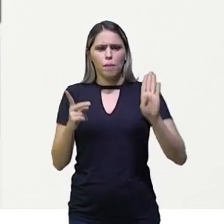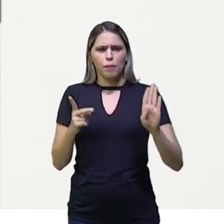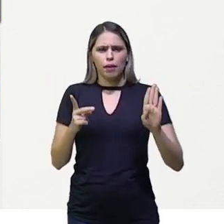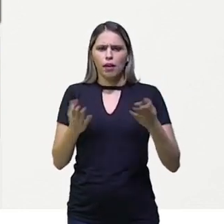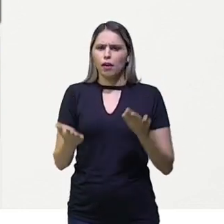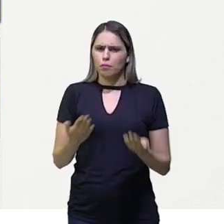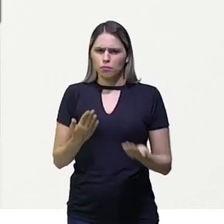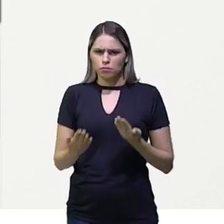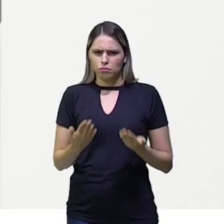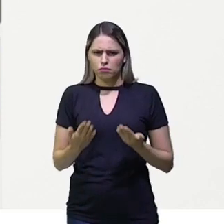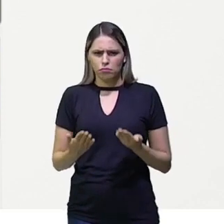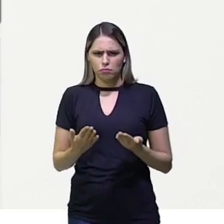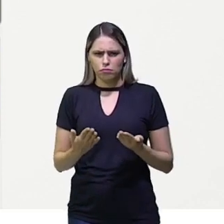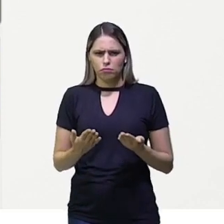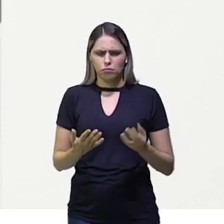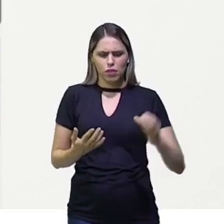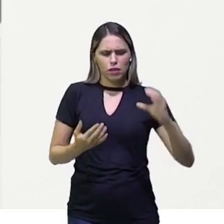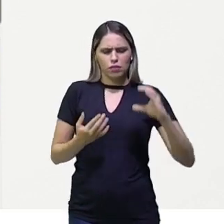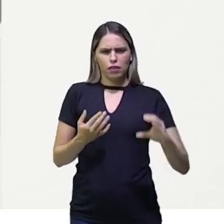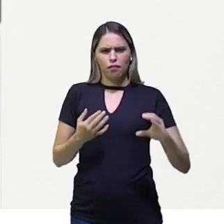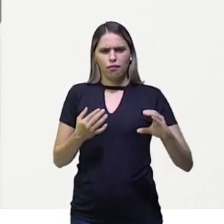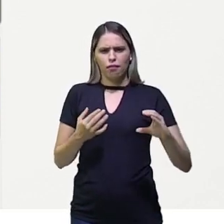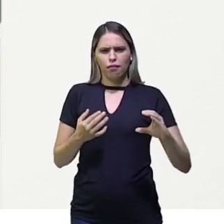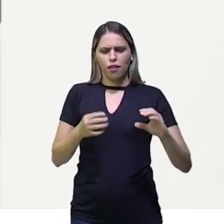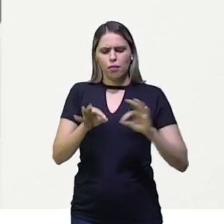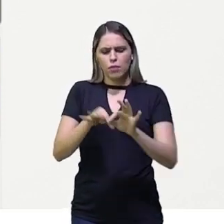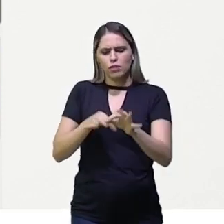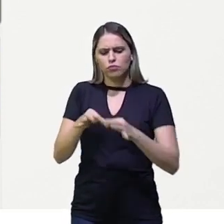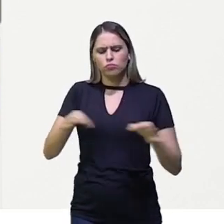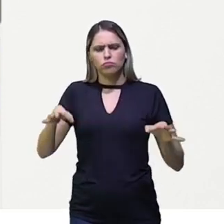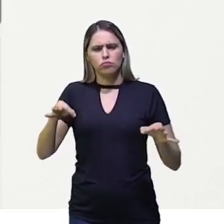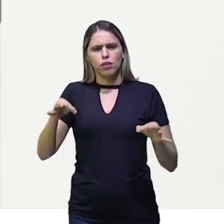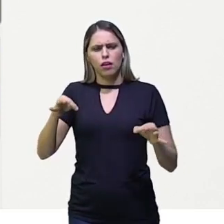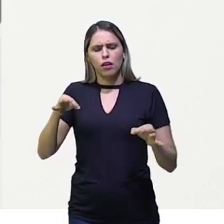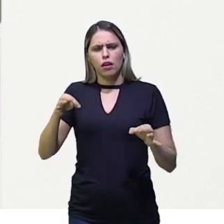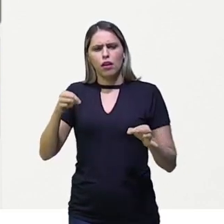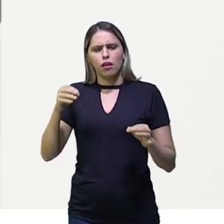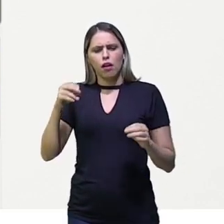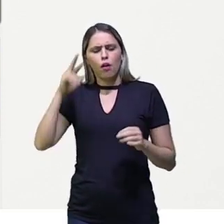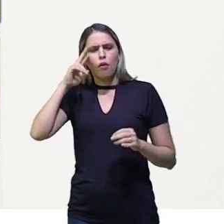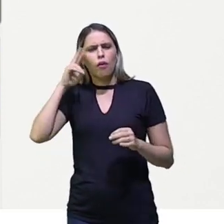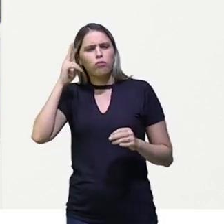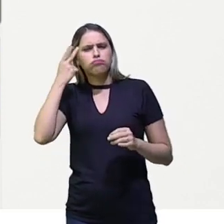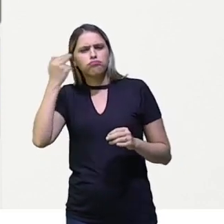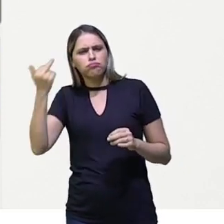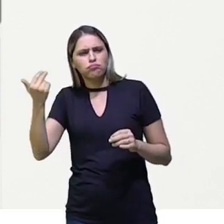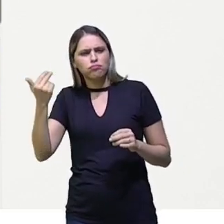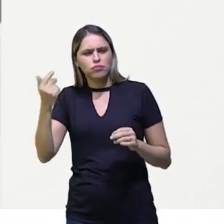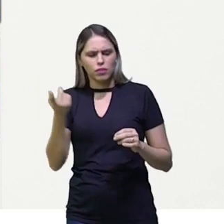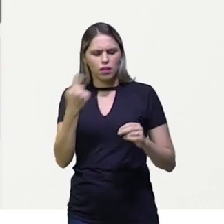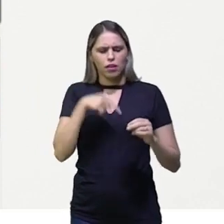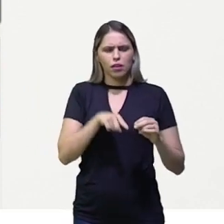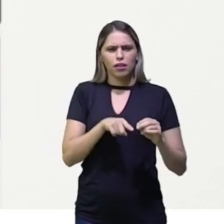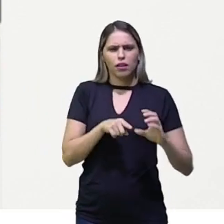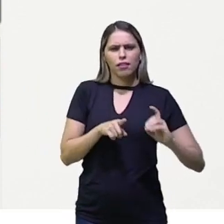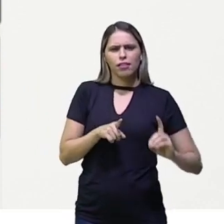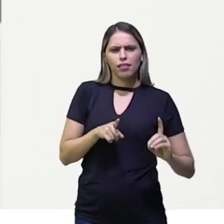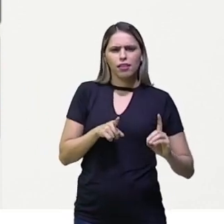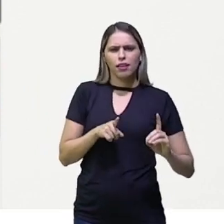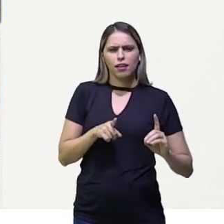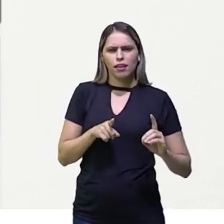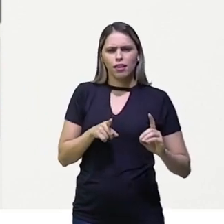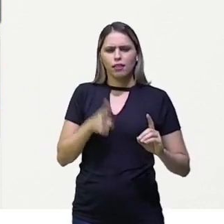peso? Letra C, convencionais? Letra D, de capacidade? Qual será